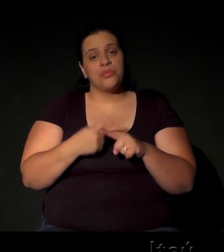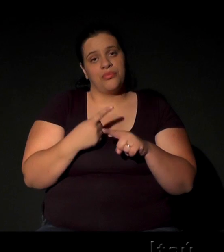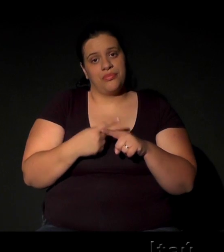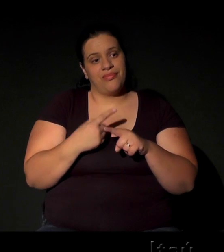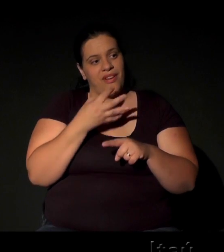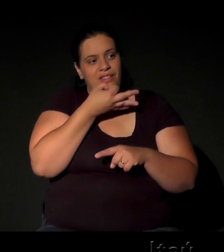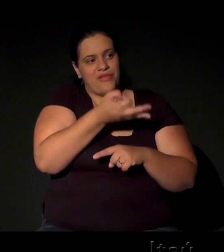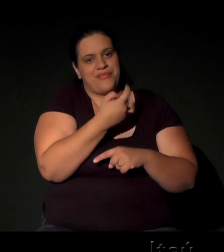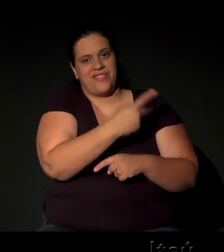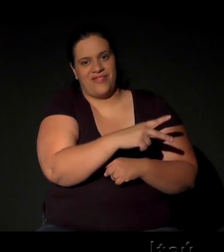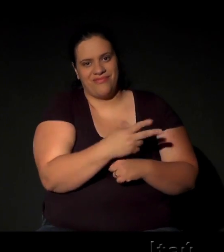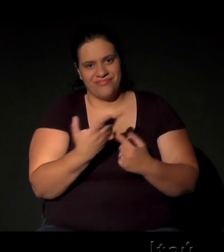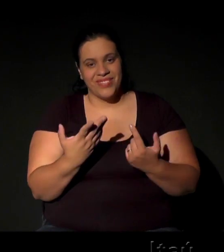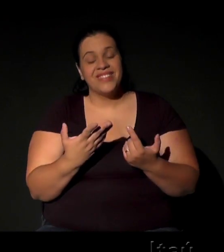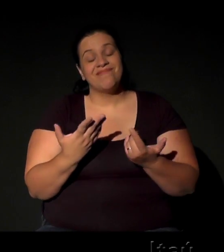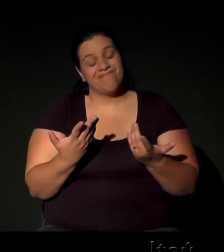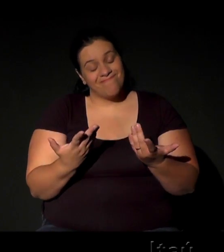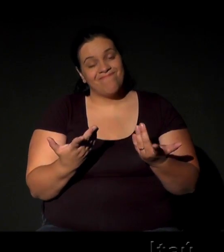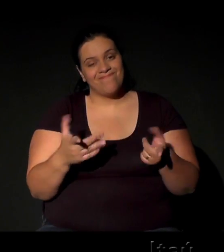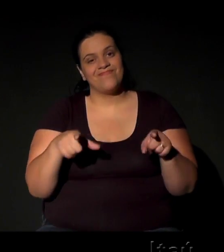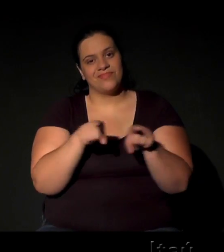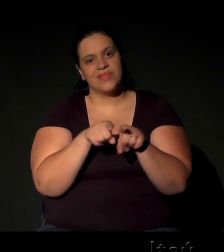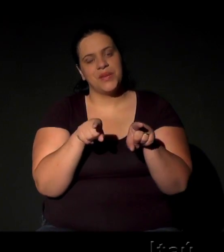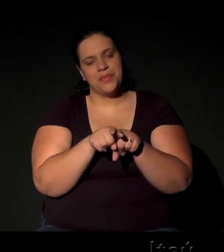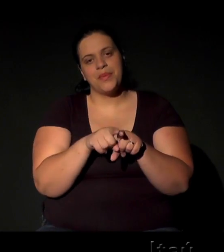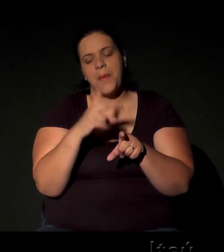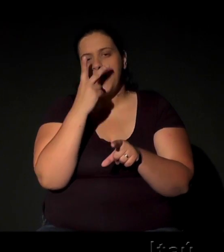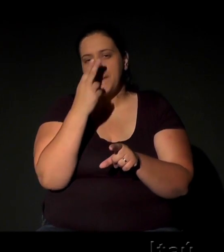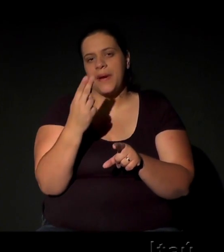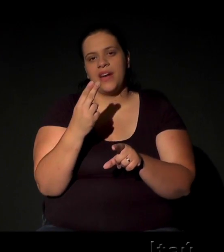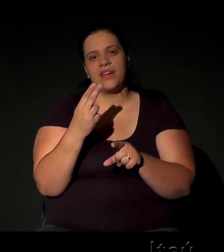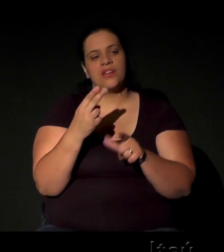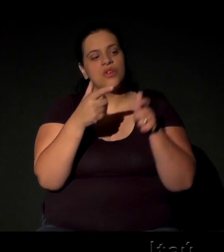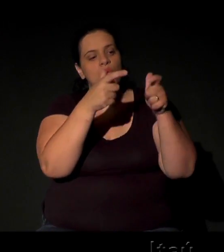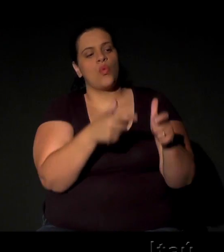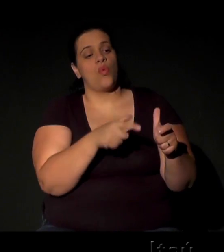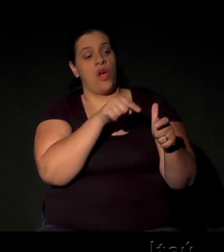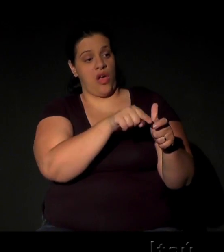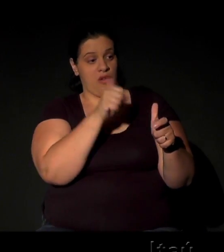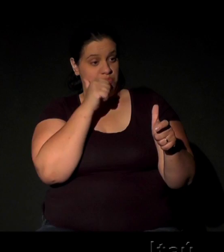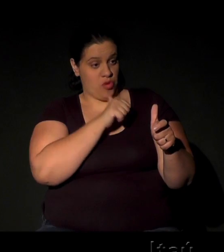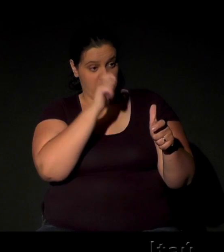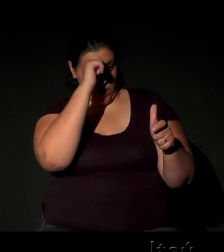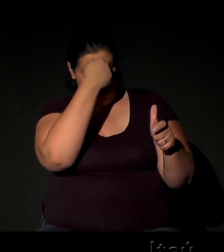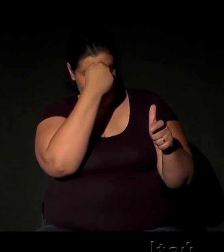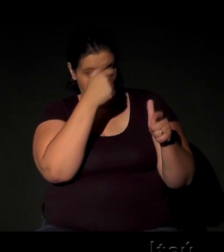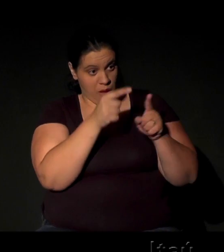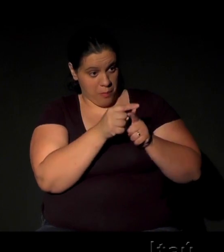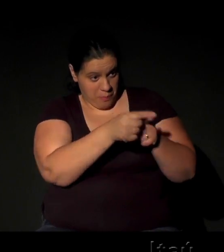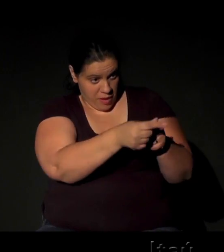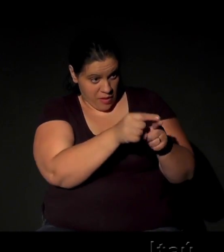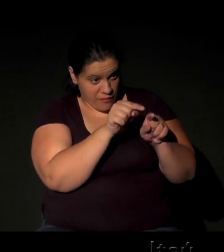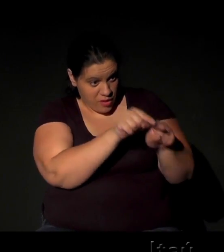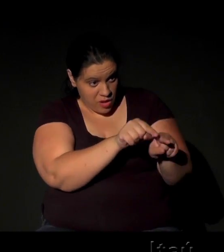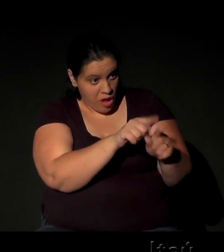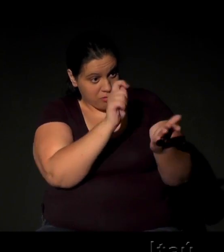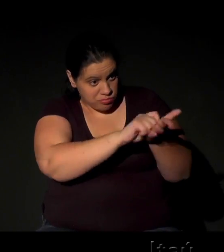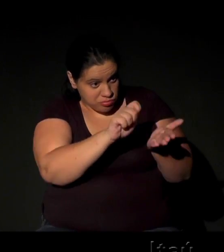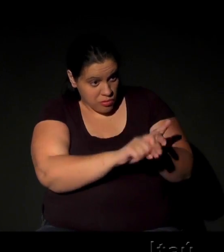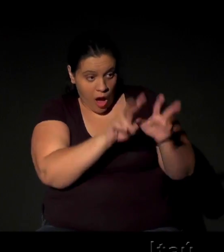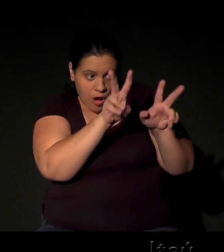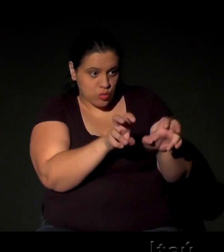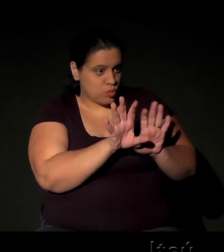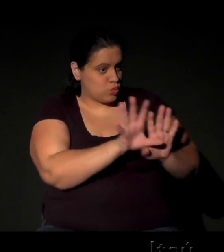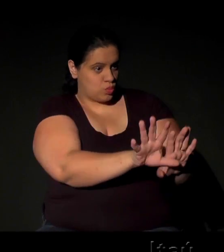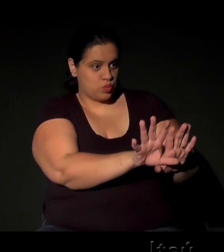aquilo que ela fala né então também é é é como se criar um lugar então se você é mulher negra de Periferia você só pode falar